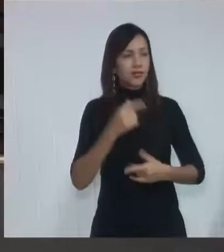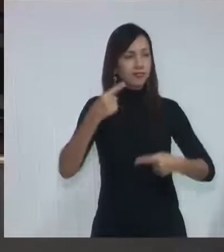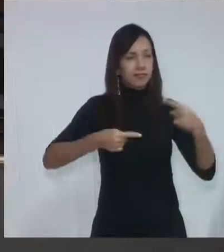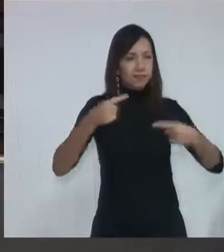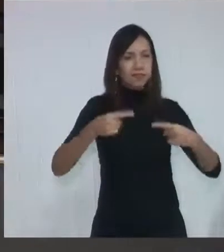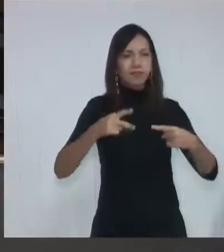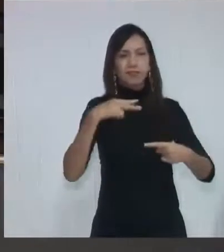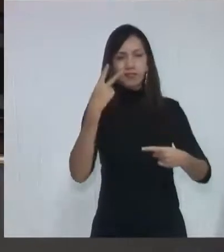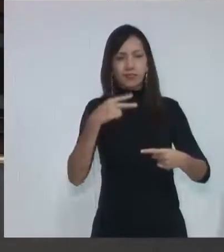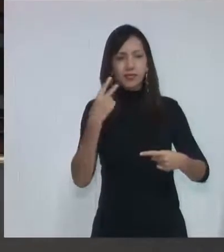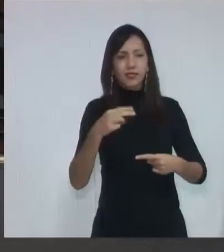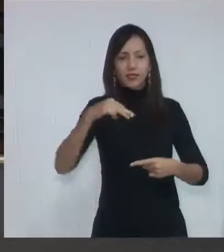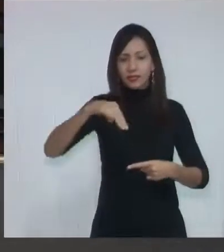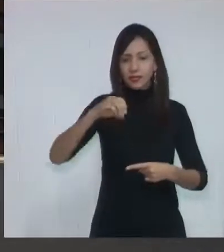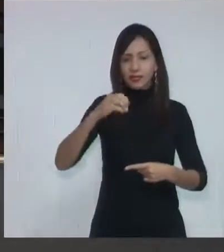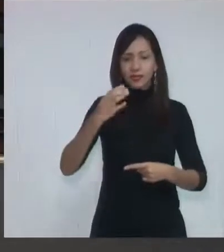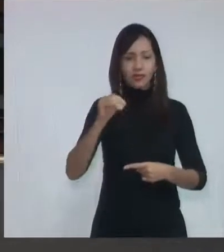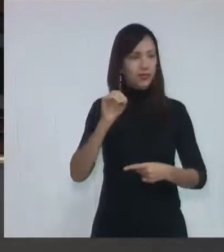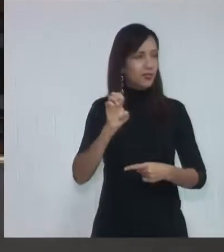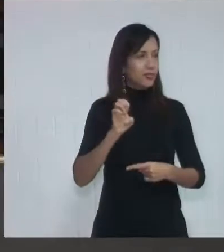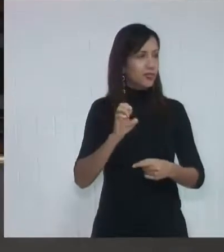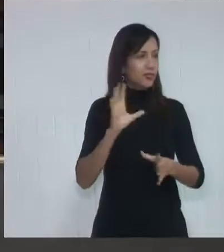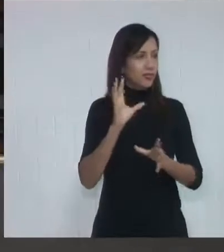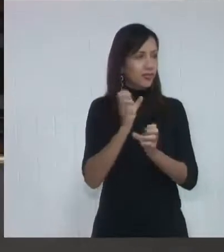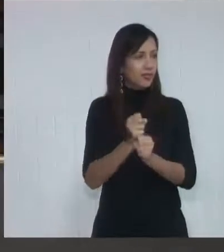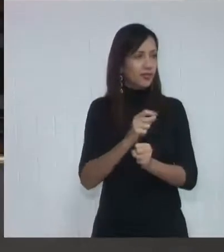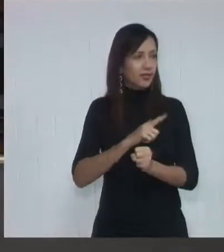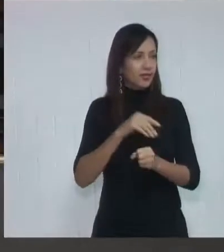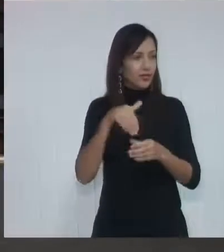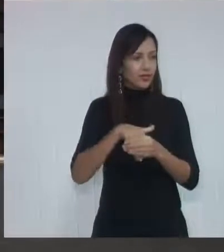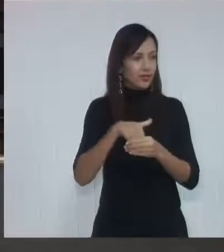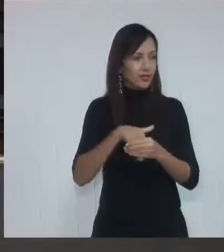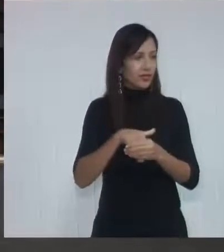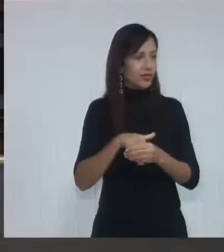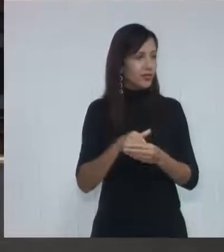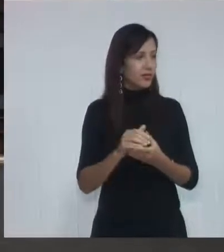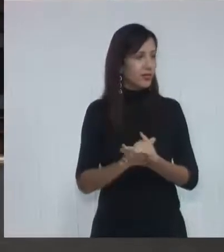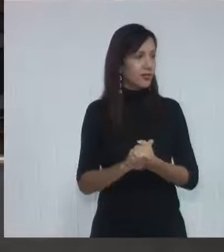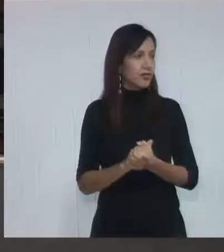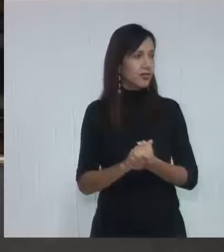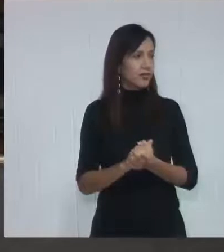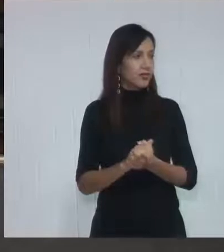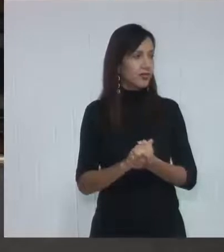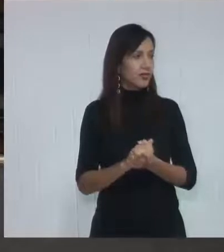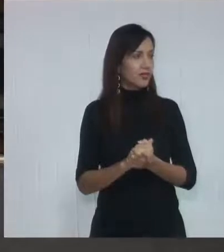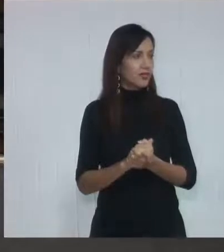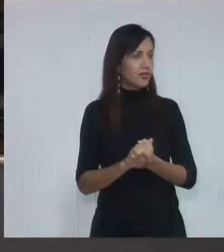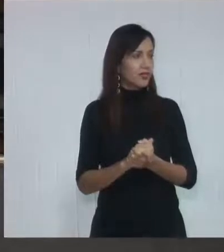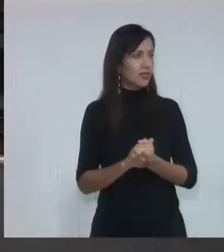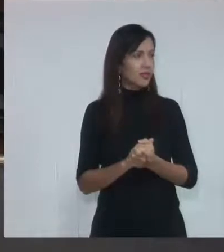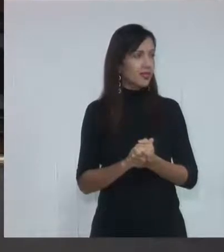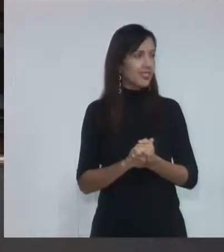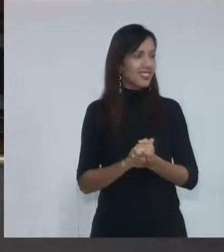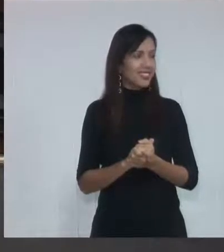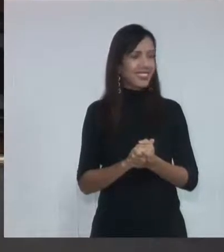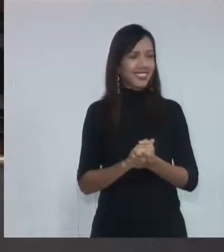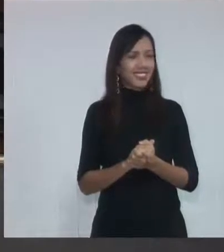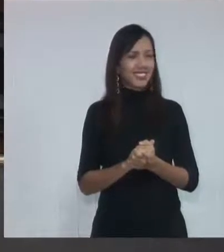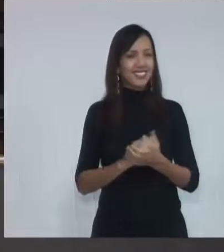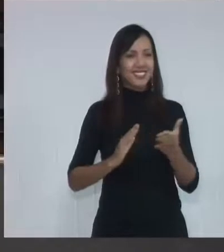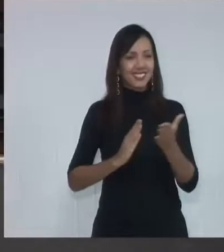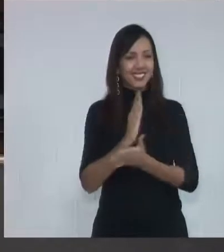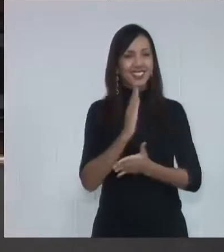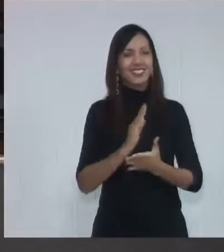as moções, solicito que sejam votadas englobadamente. Será apreciado pelo plenário. Foi